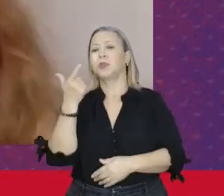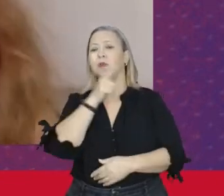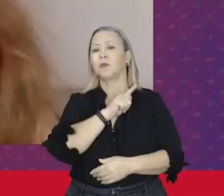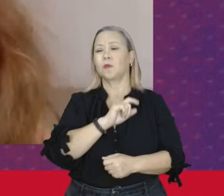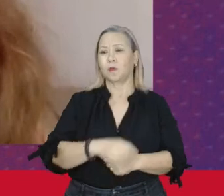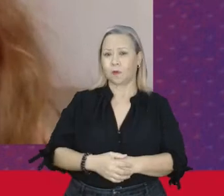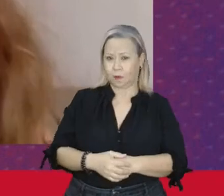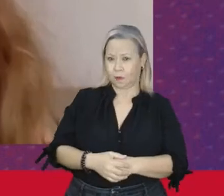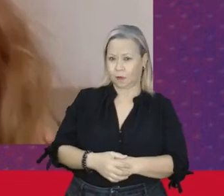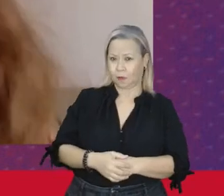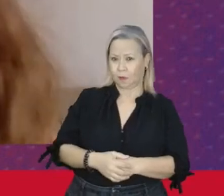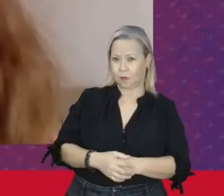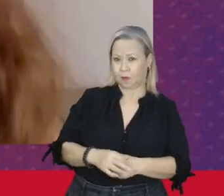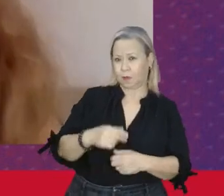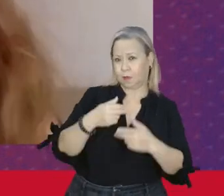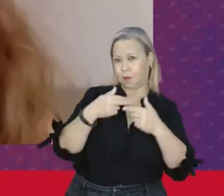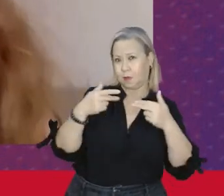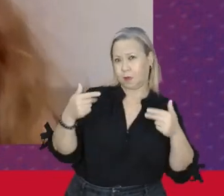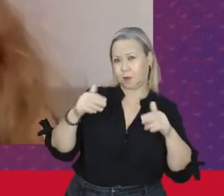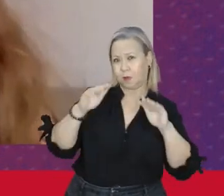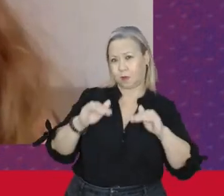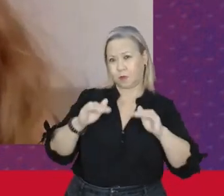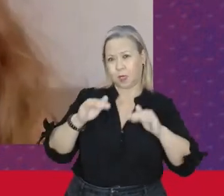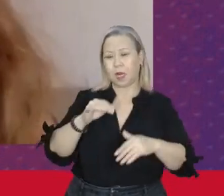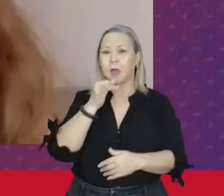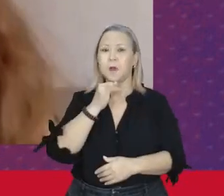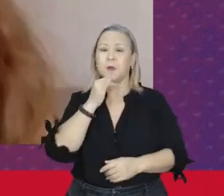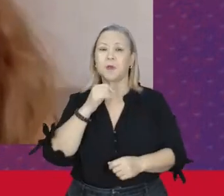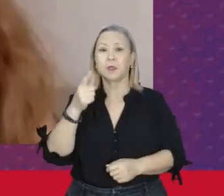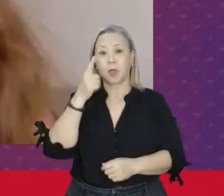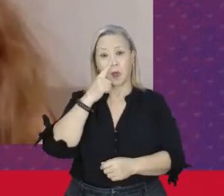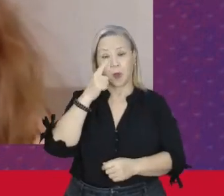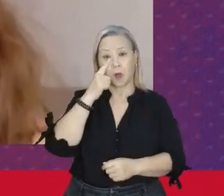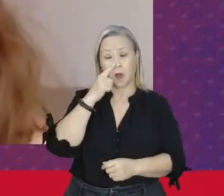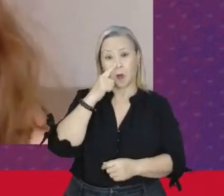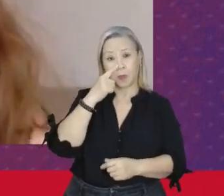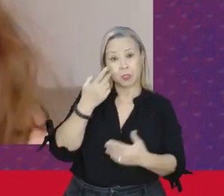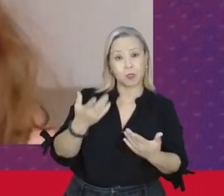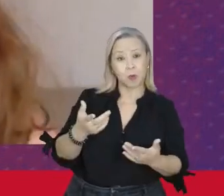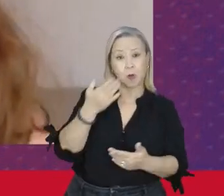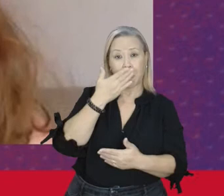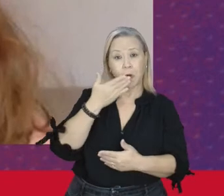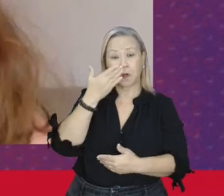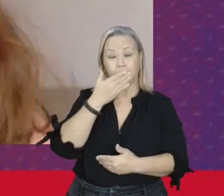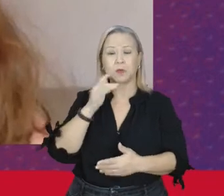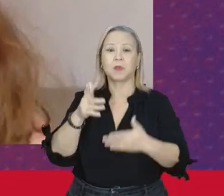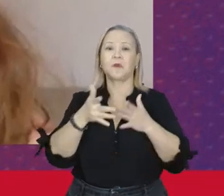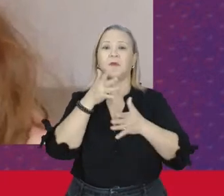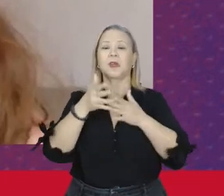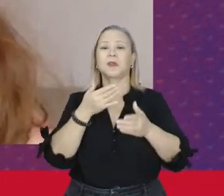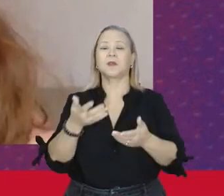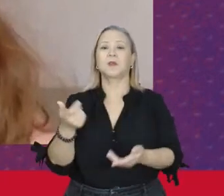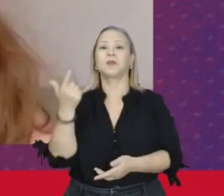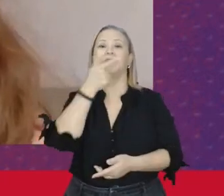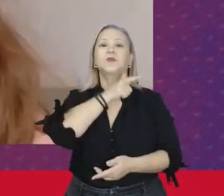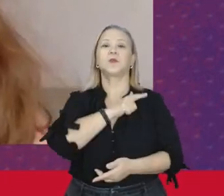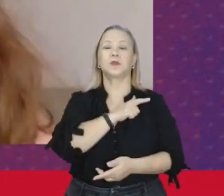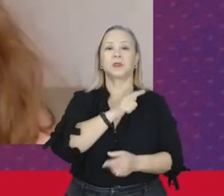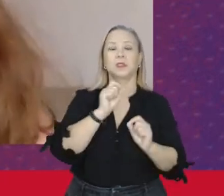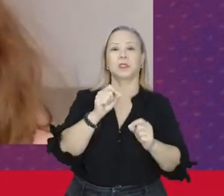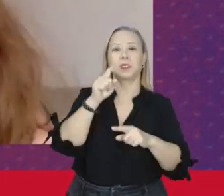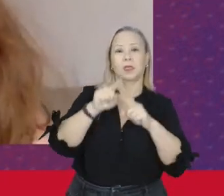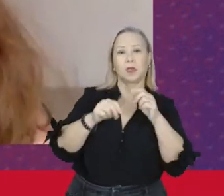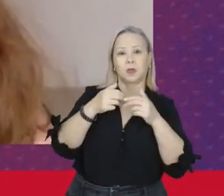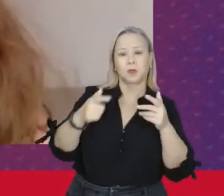a uma coisa que é muito barata, que é, por exemplo, o biscoito recheado, né, que a gente não está falando só de acesso aos